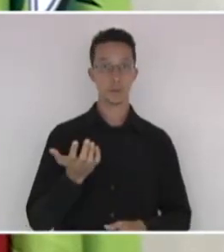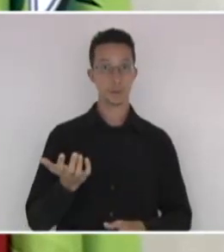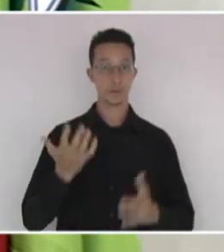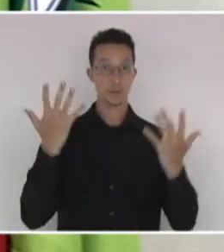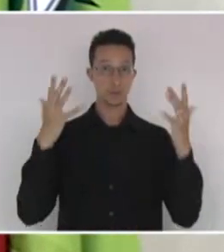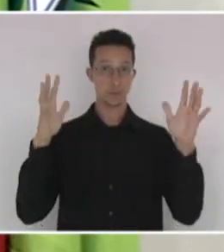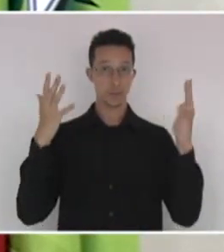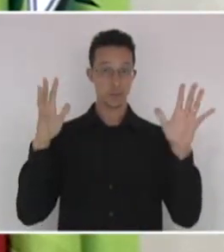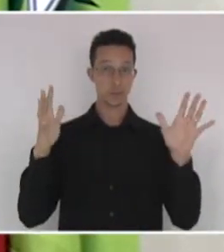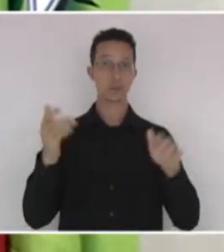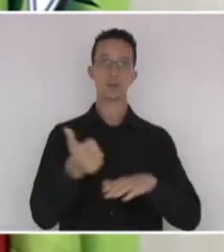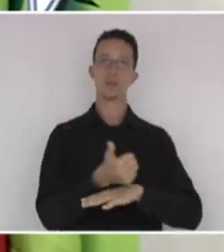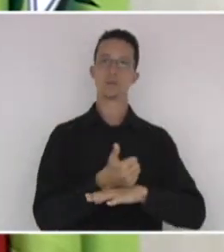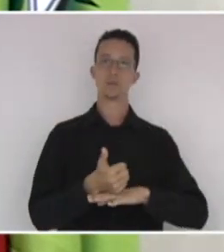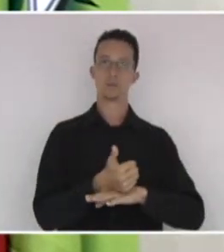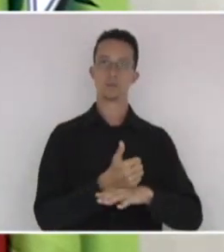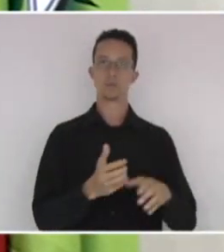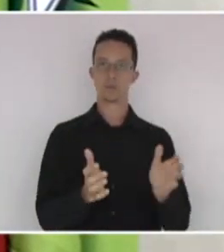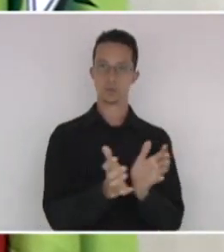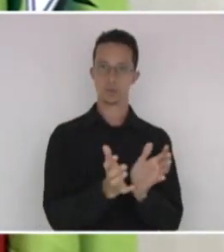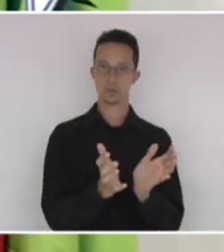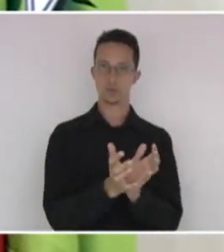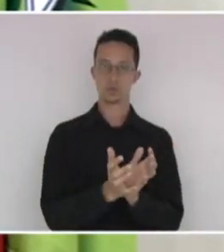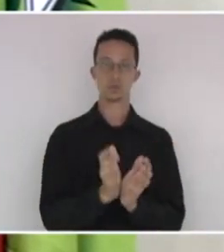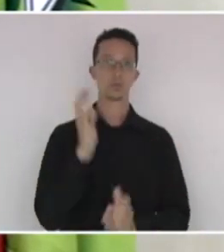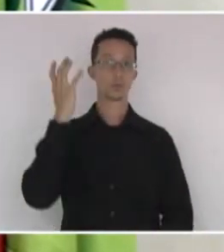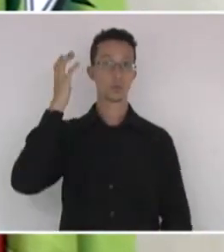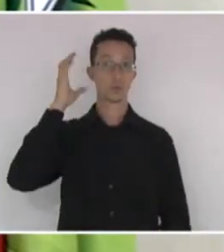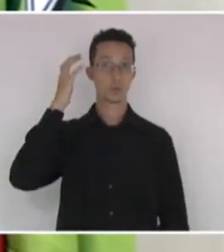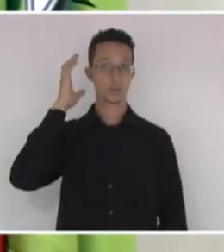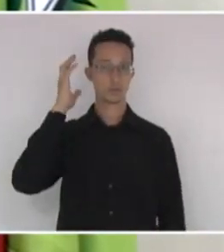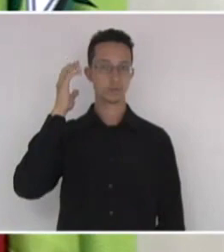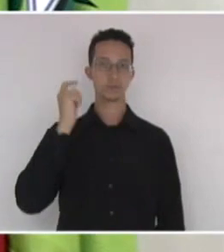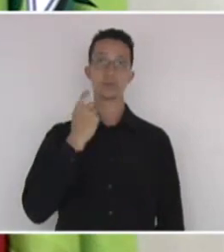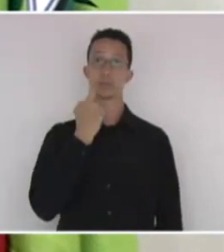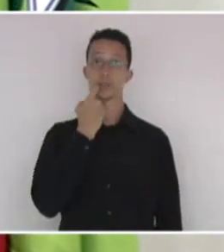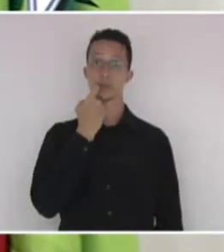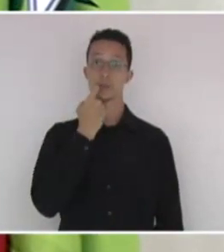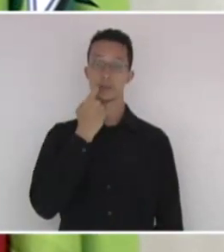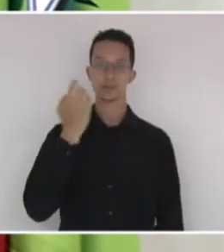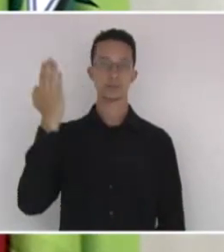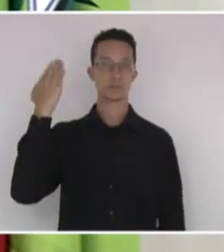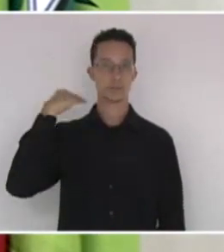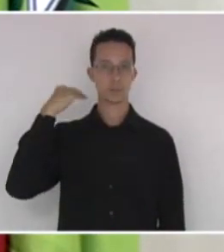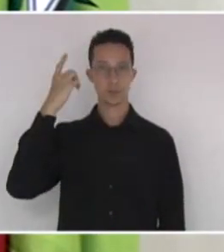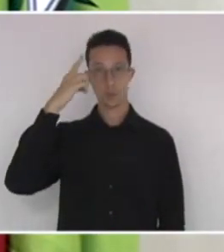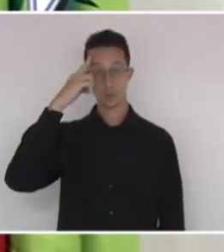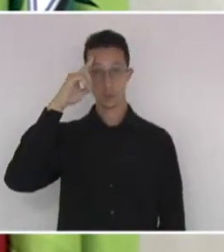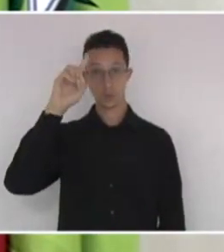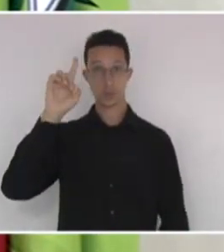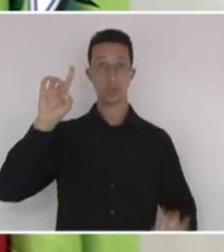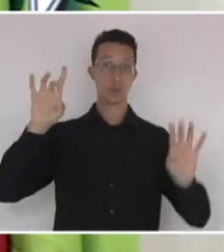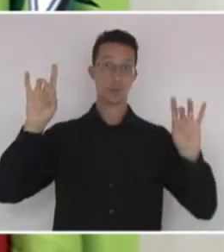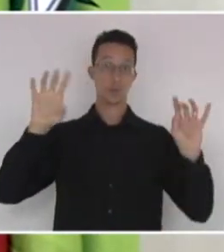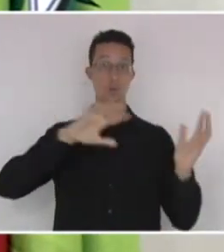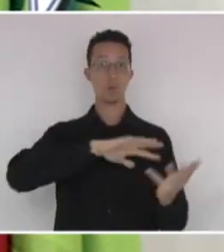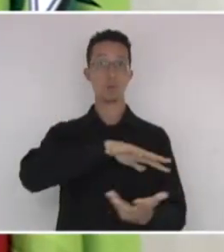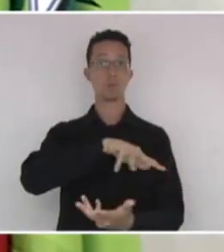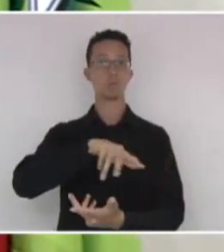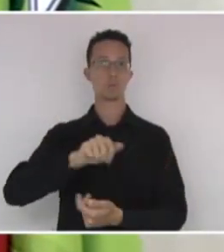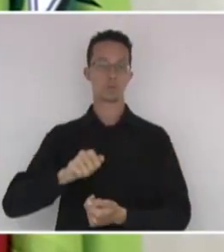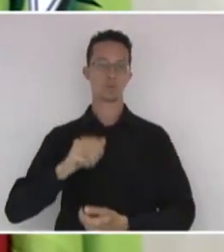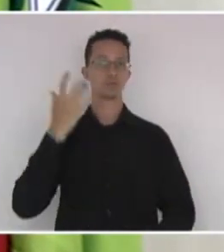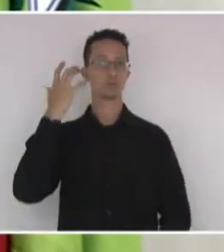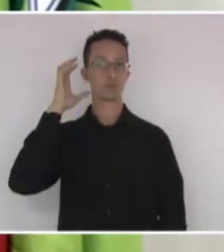profissionais, deputado Kennedy, do rádio. Na última sexta-feira nós tivemos o Dia Mundial do Rádio, sei que Vossa Excelência atua na